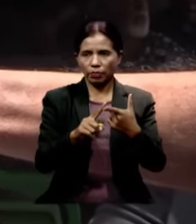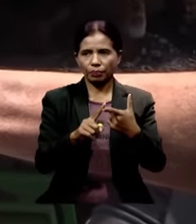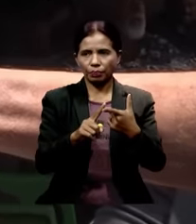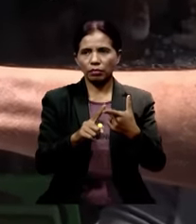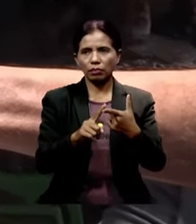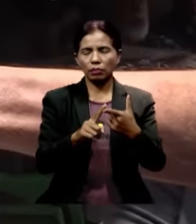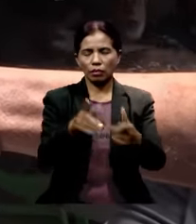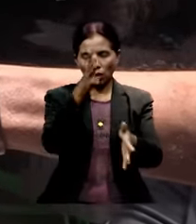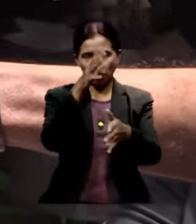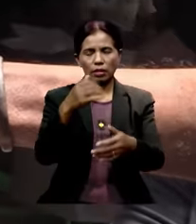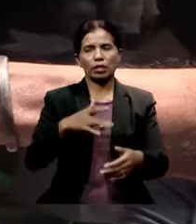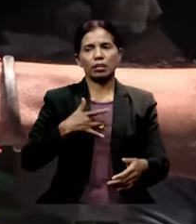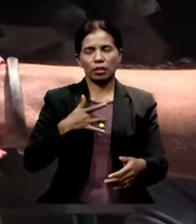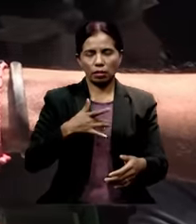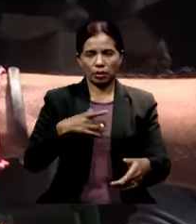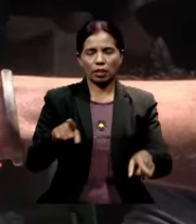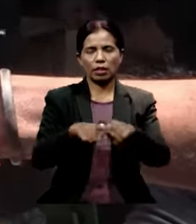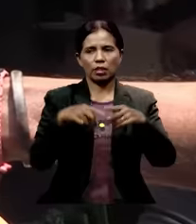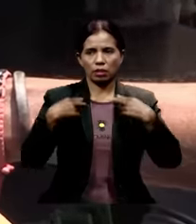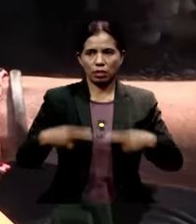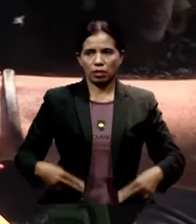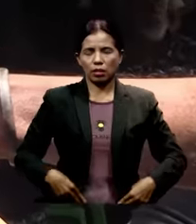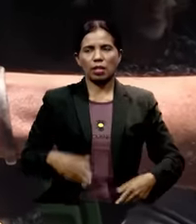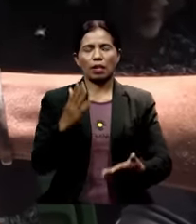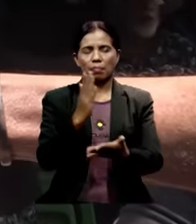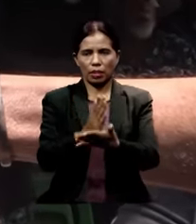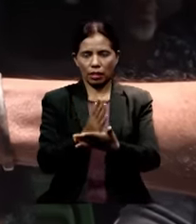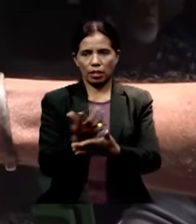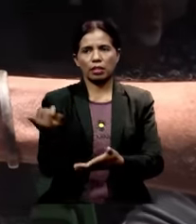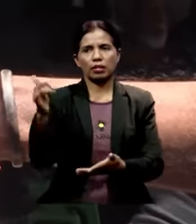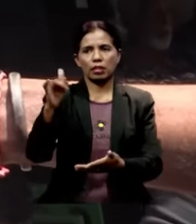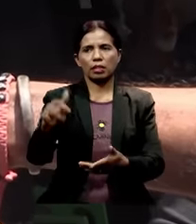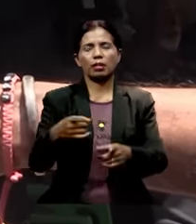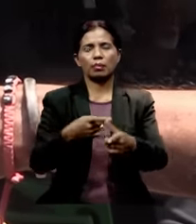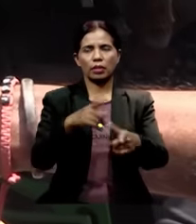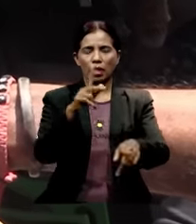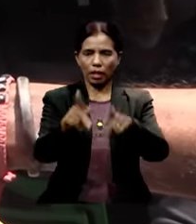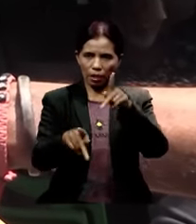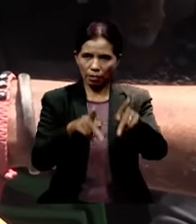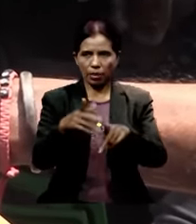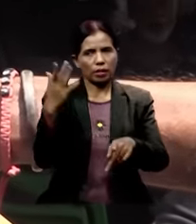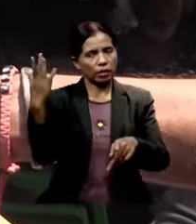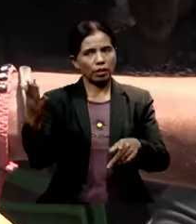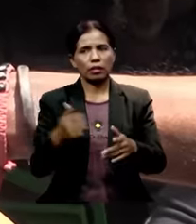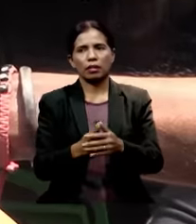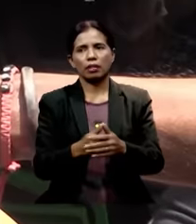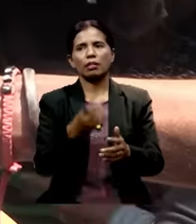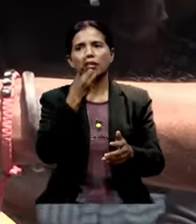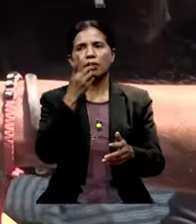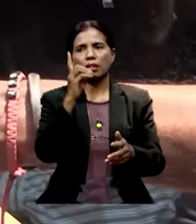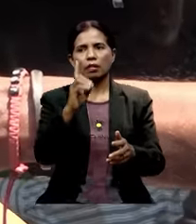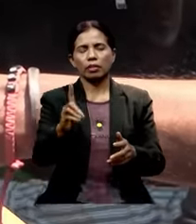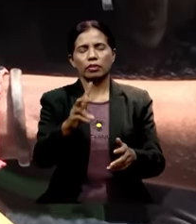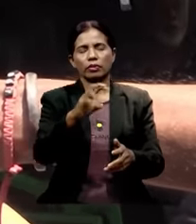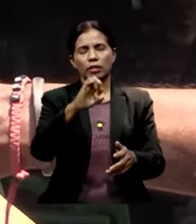abonia sentimento no romano abo mai ne aparatia pois ia rainain ina ne be ke de relação grande com Vicente